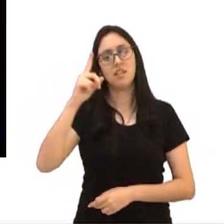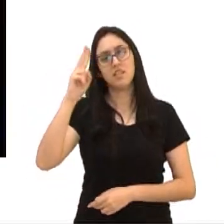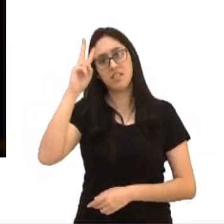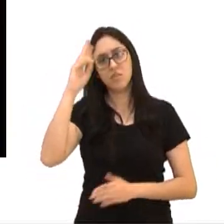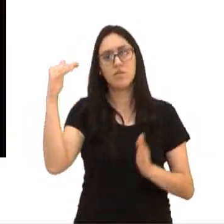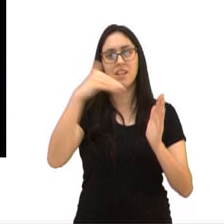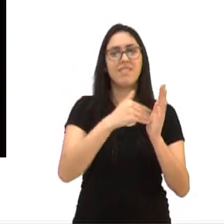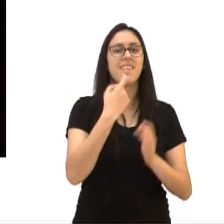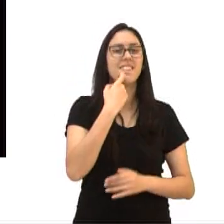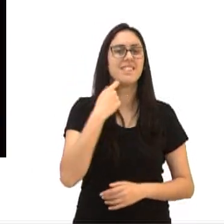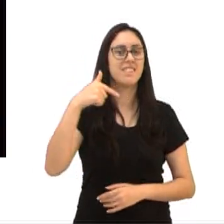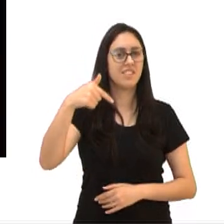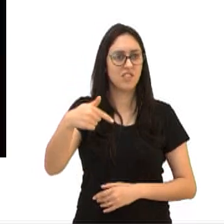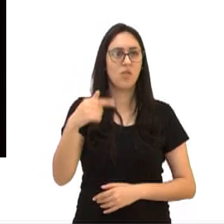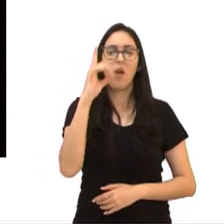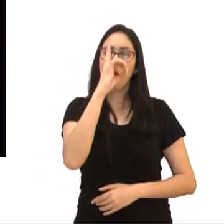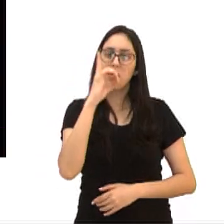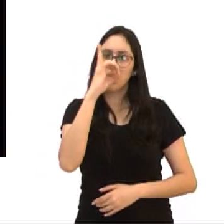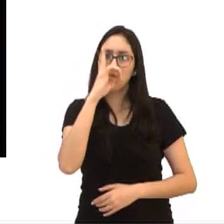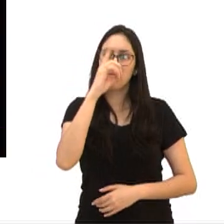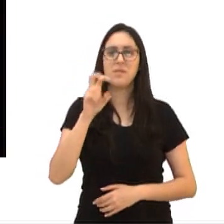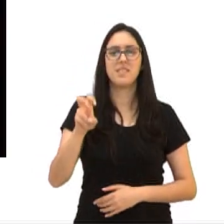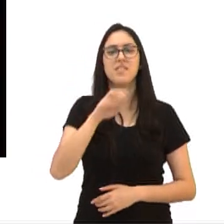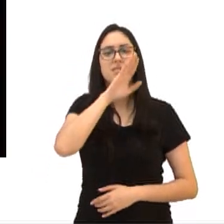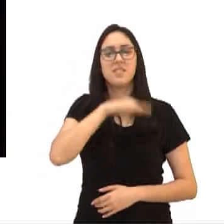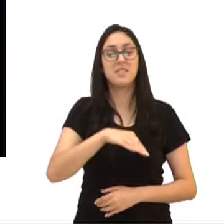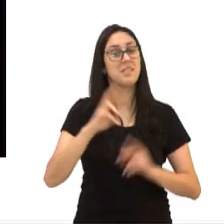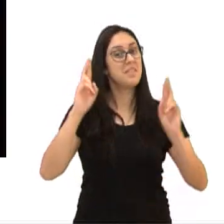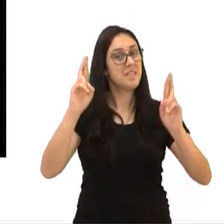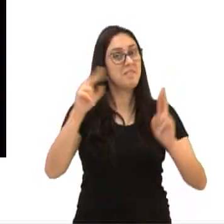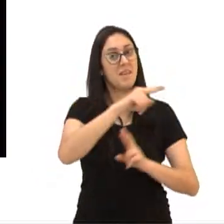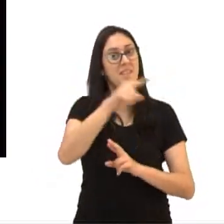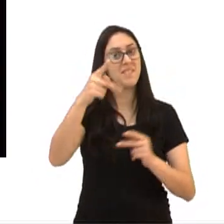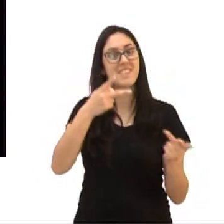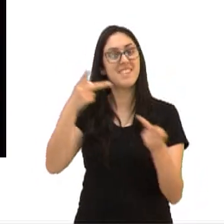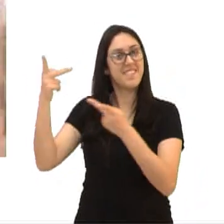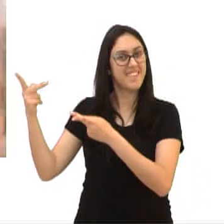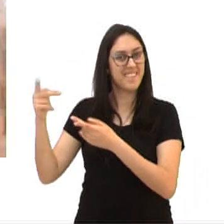às 17 horas. Esperamos você. Hare Krishna.